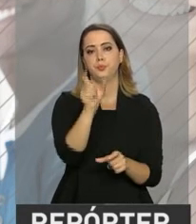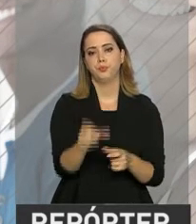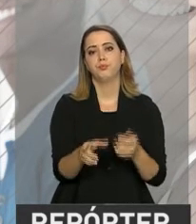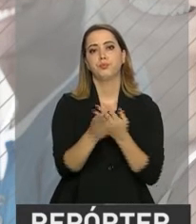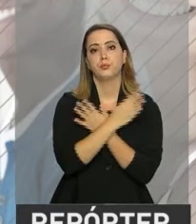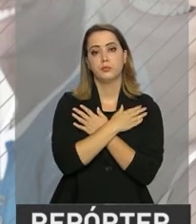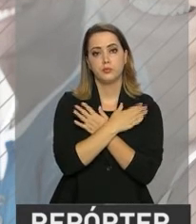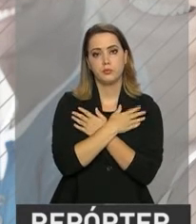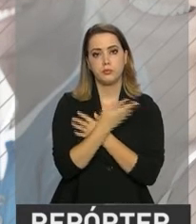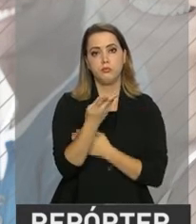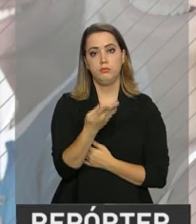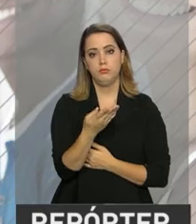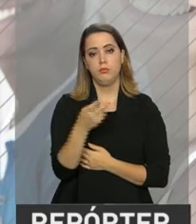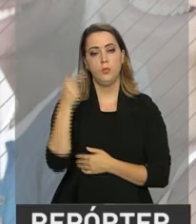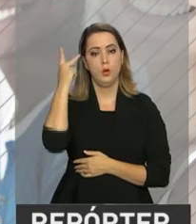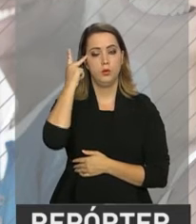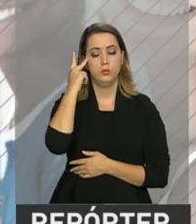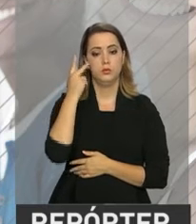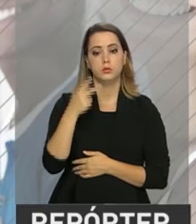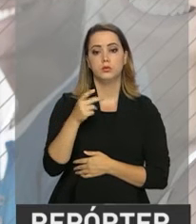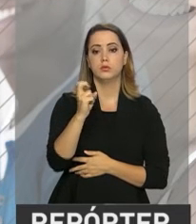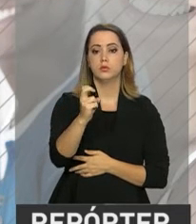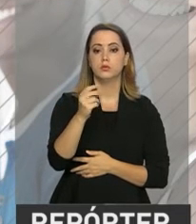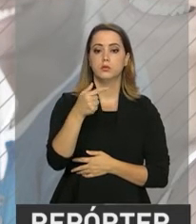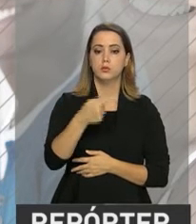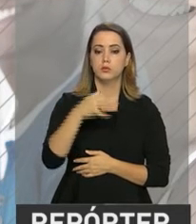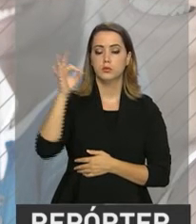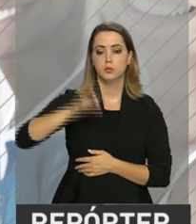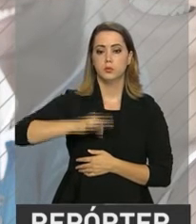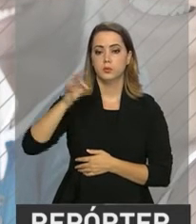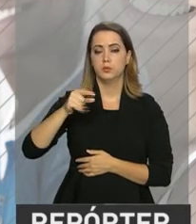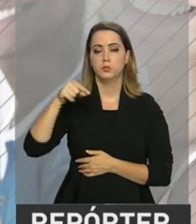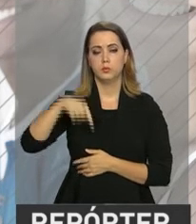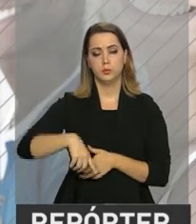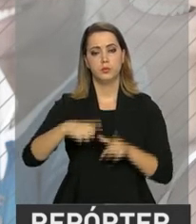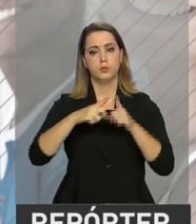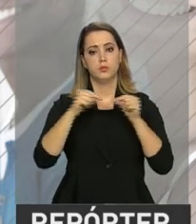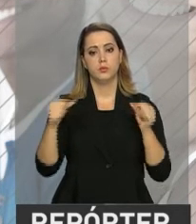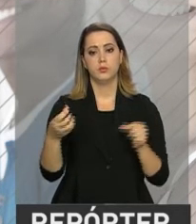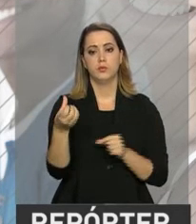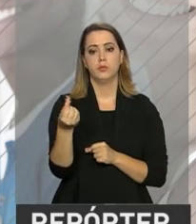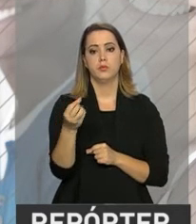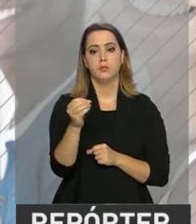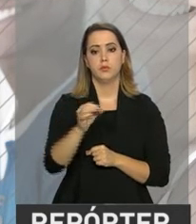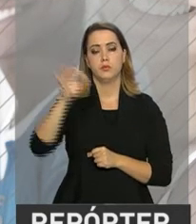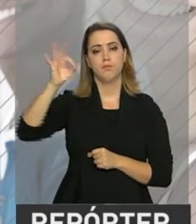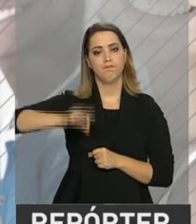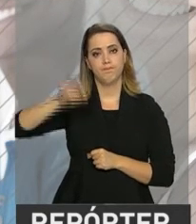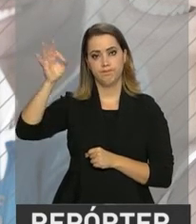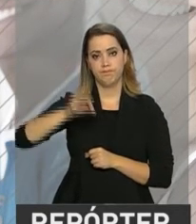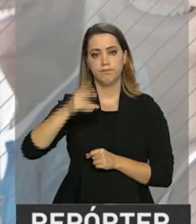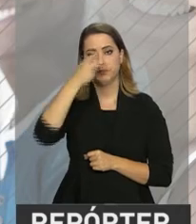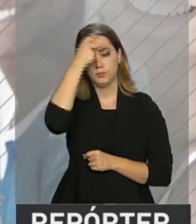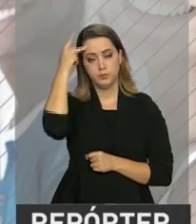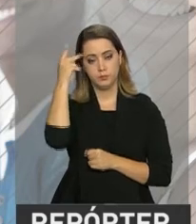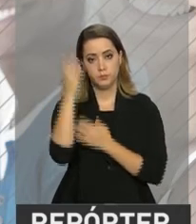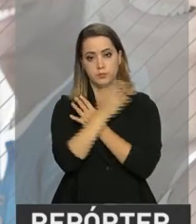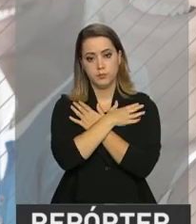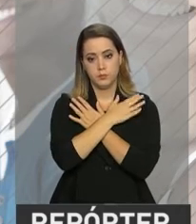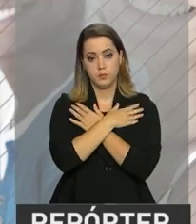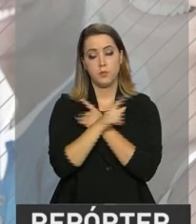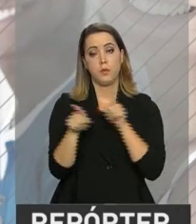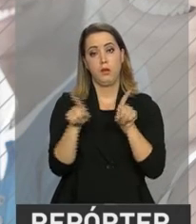em são paulo 57 por cento no distrito federal 60,9 por cento e em